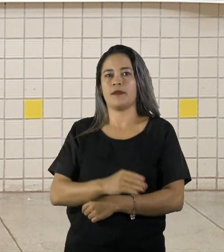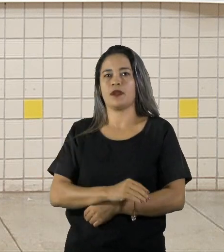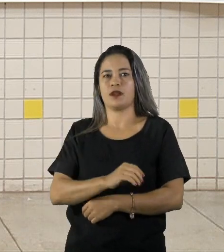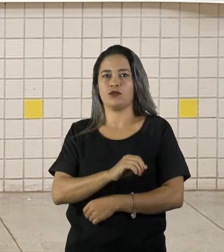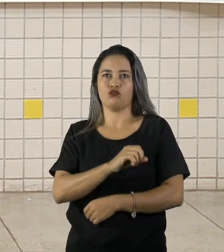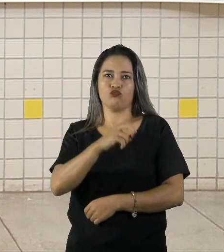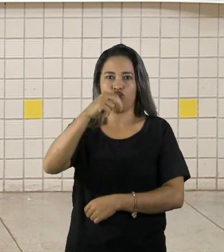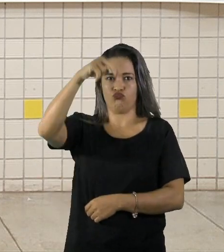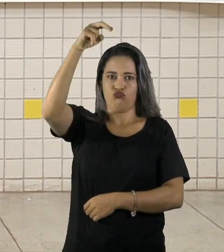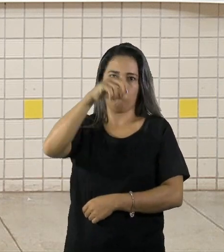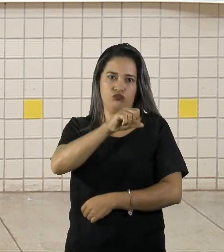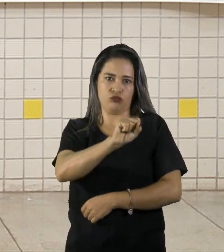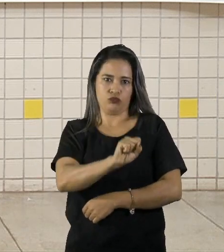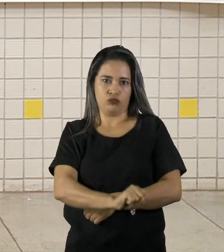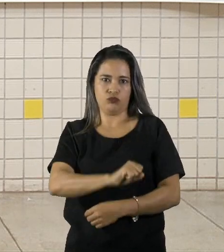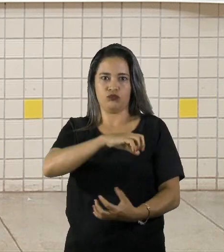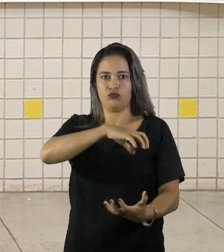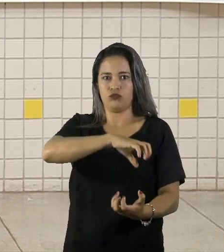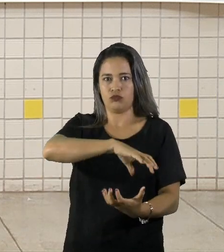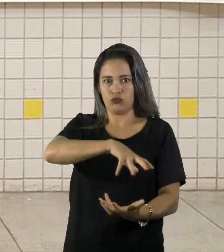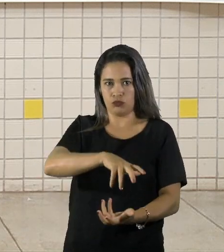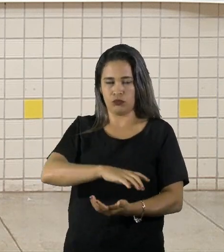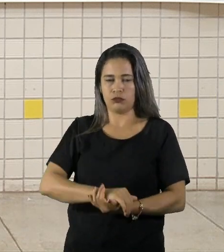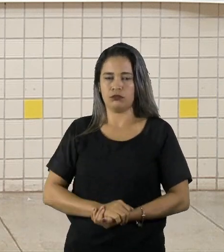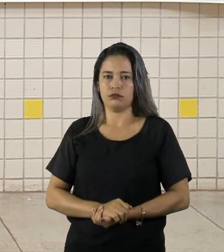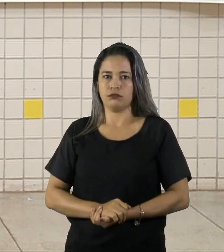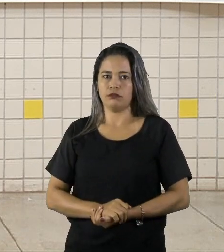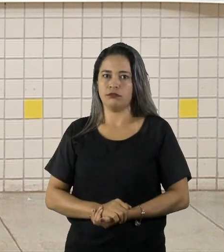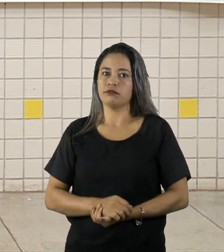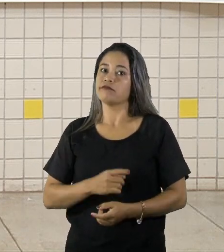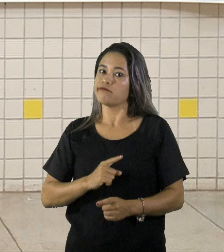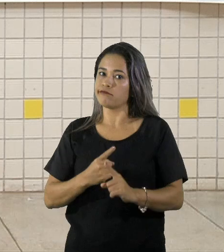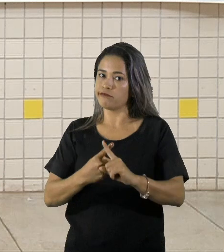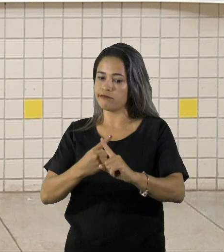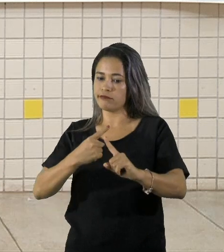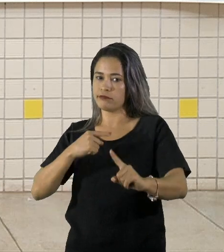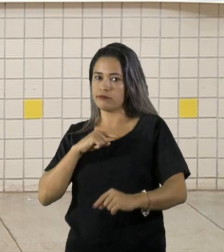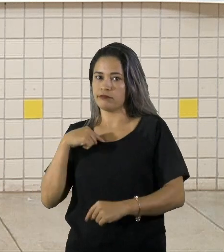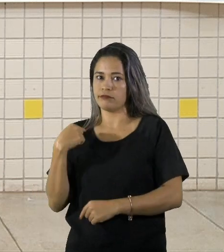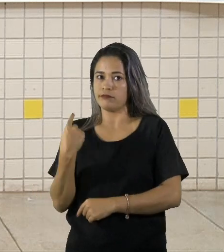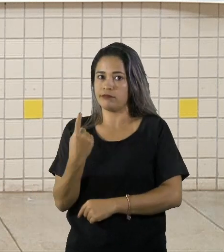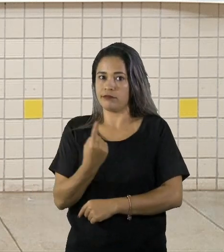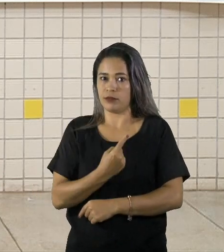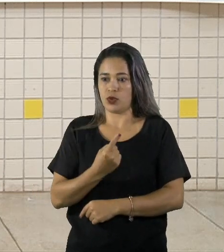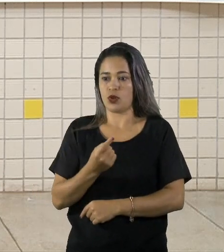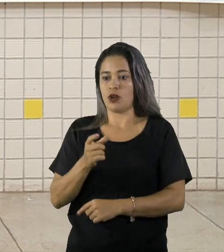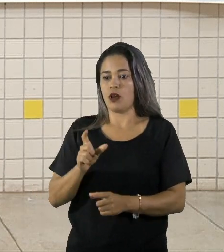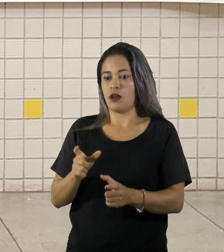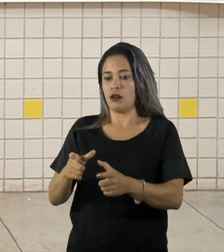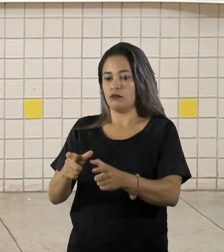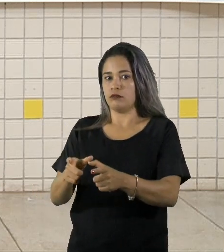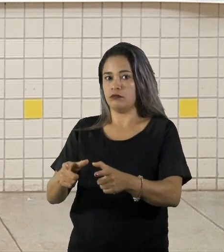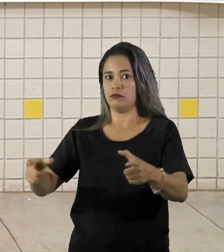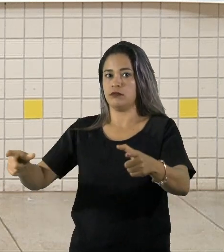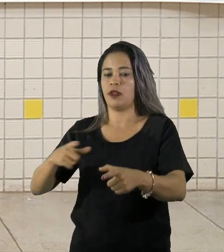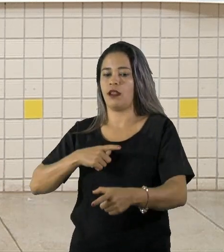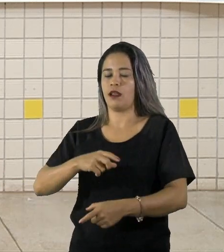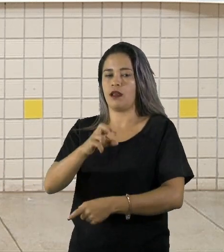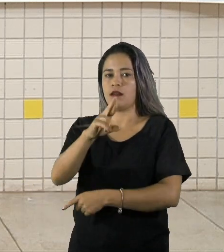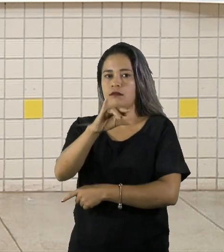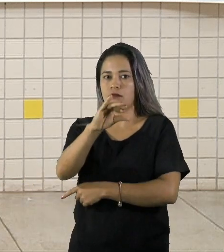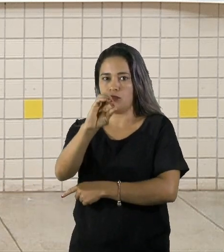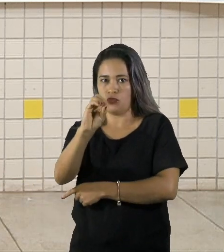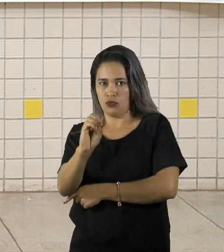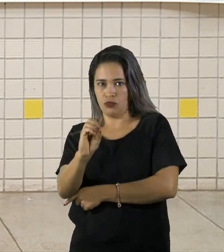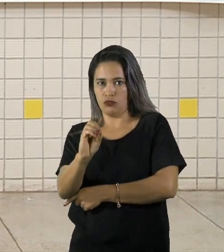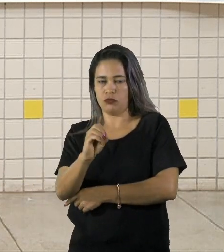uma água em forma de gelo e bastante distante da gente. E que o resto dessa água, então, ela está em rios e